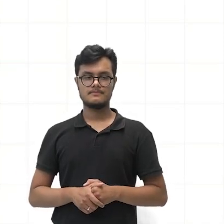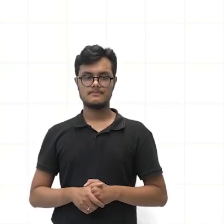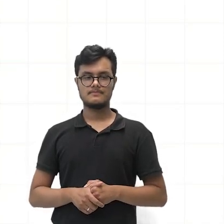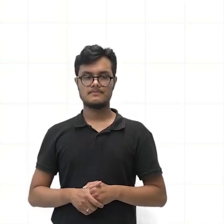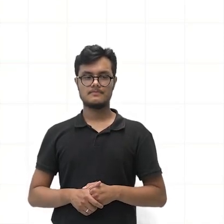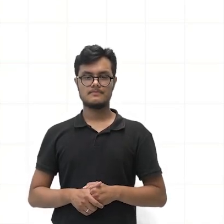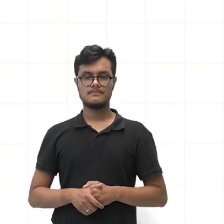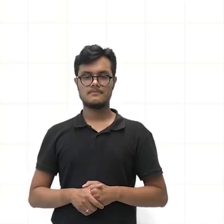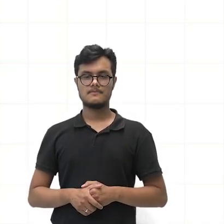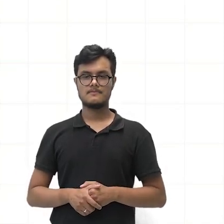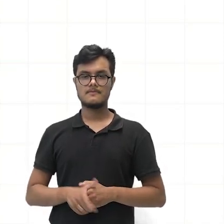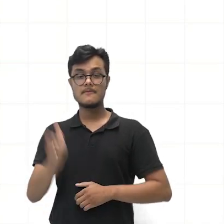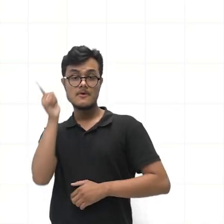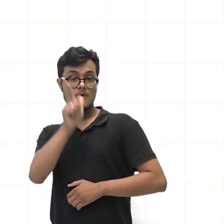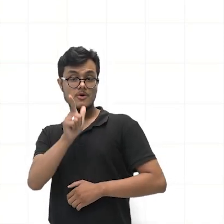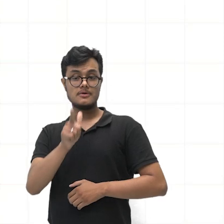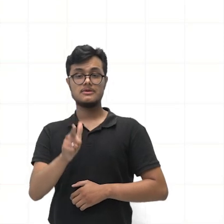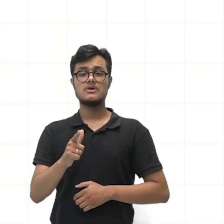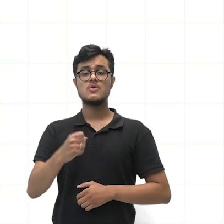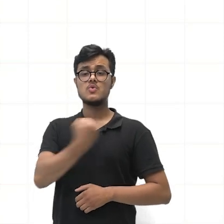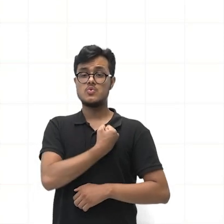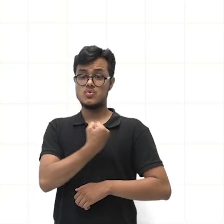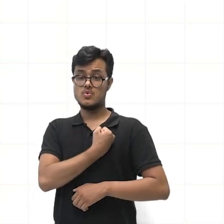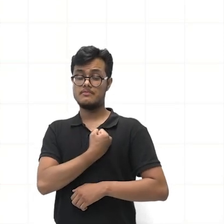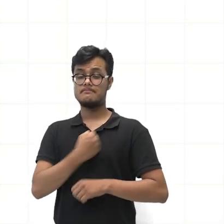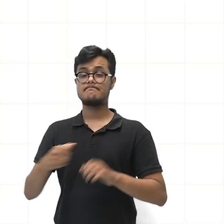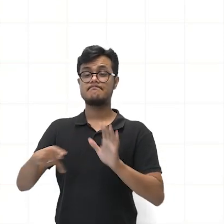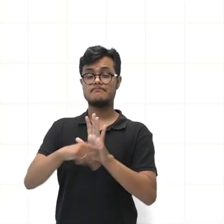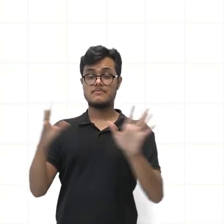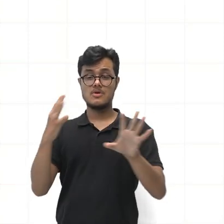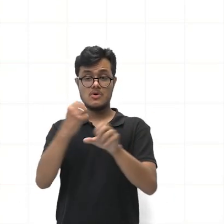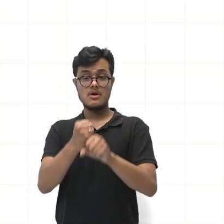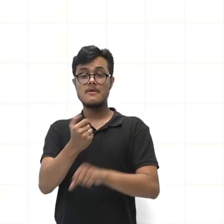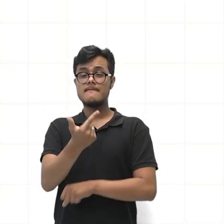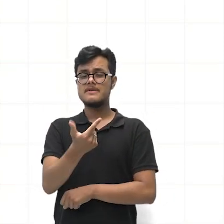certo? Vamos encontrar um total de, no caso aqui,